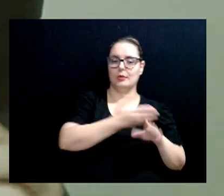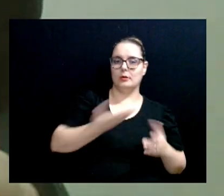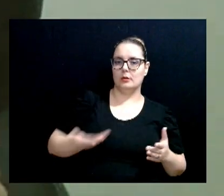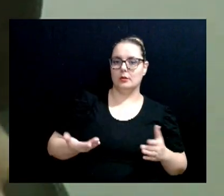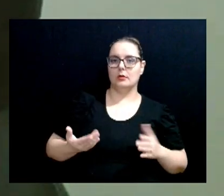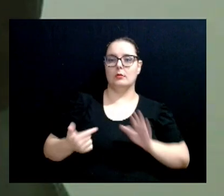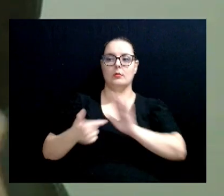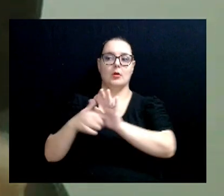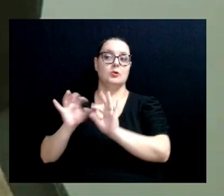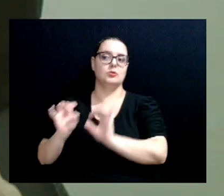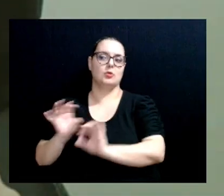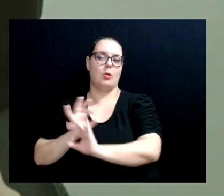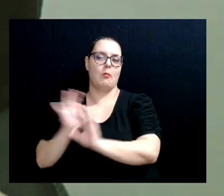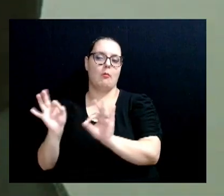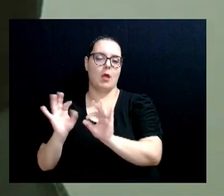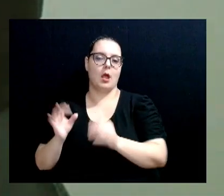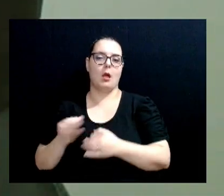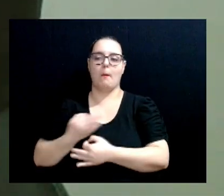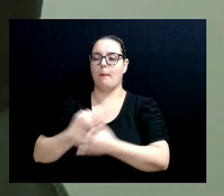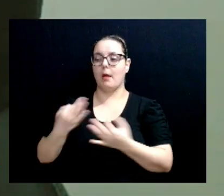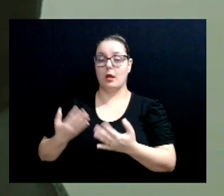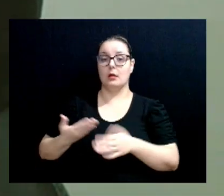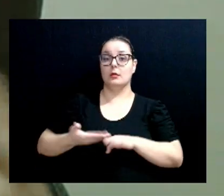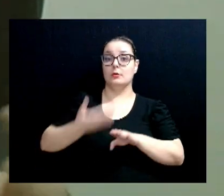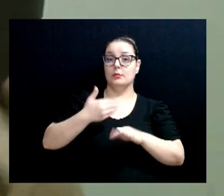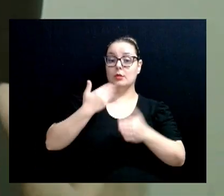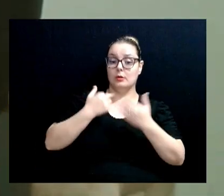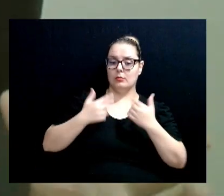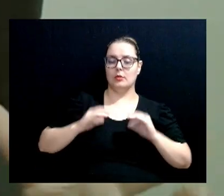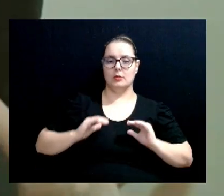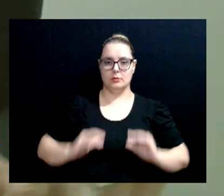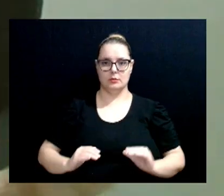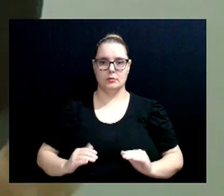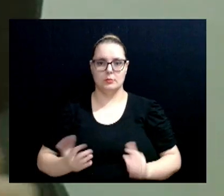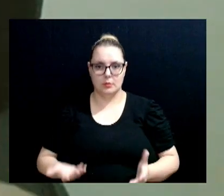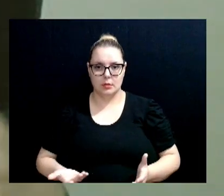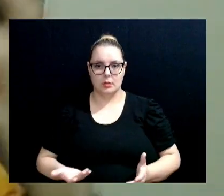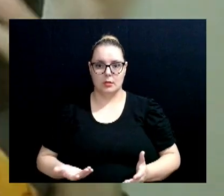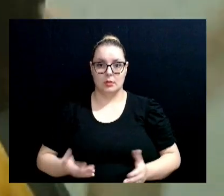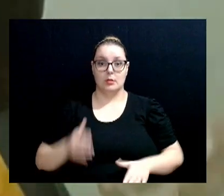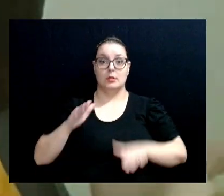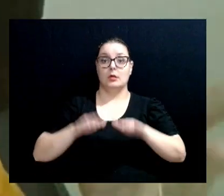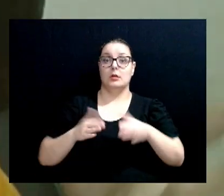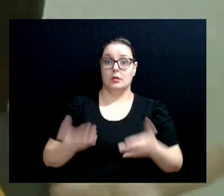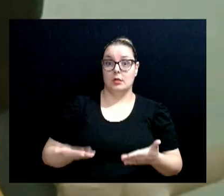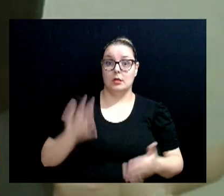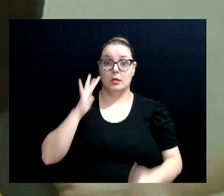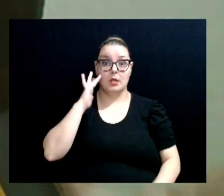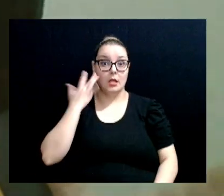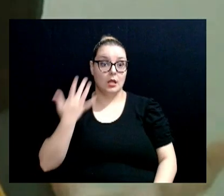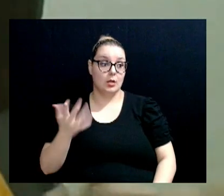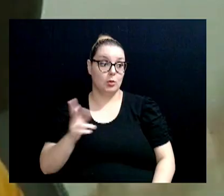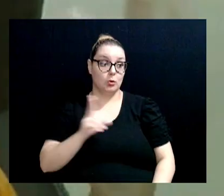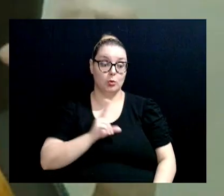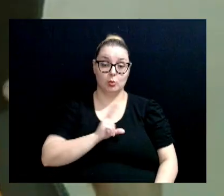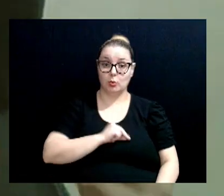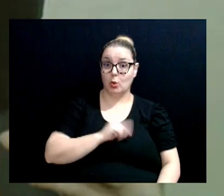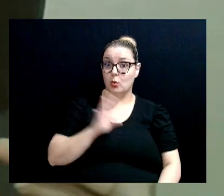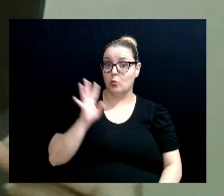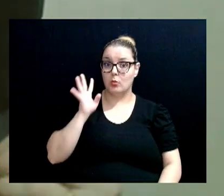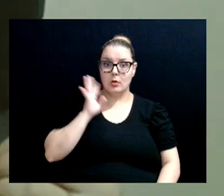muitos comportamentos alimentares ali, que a gente às vezes acha, nossa, muito legal,